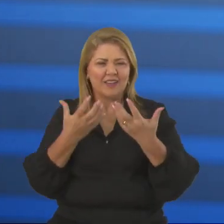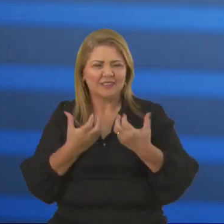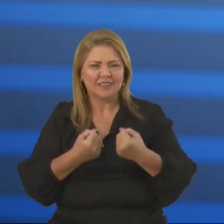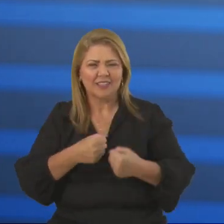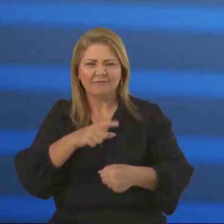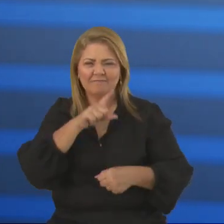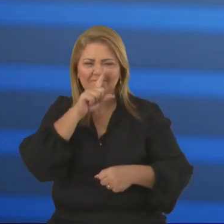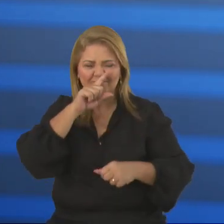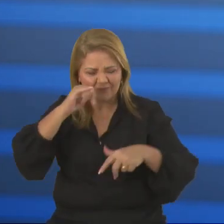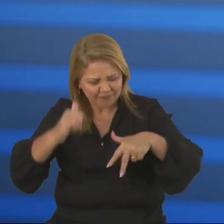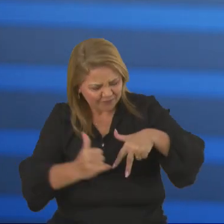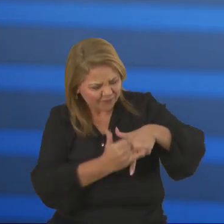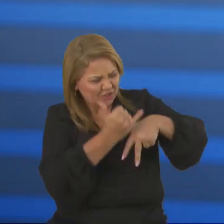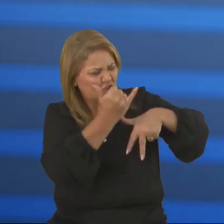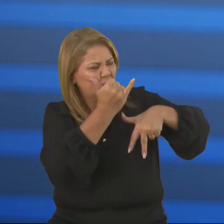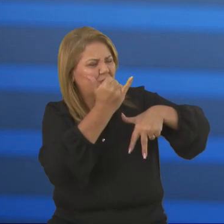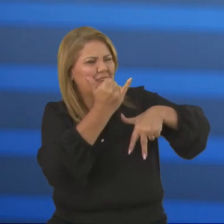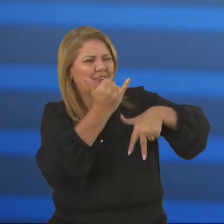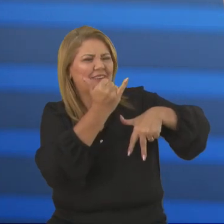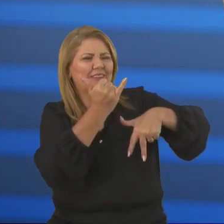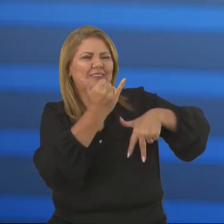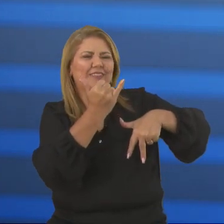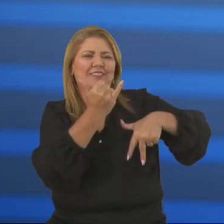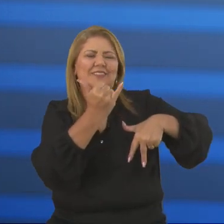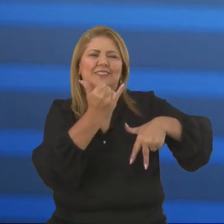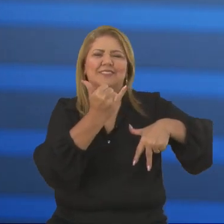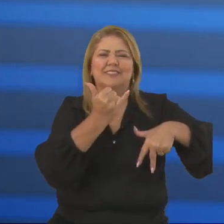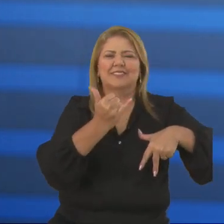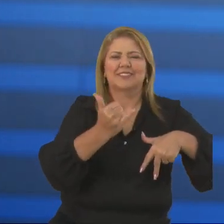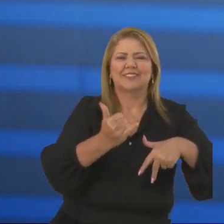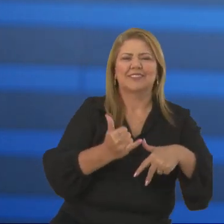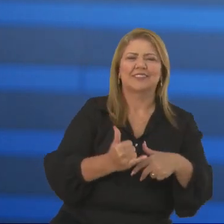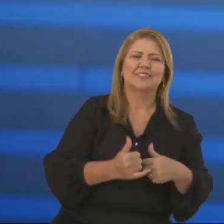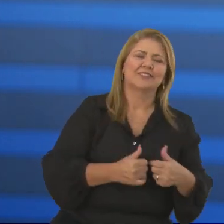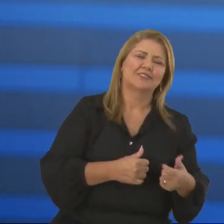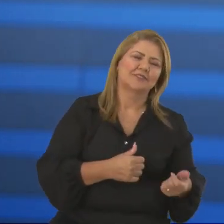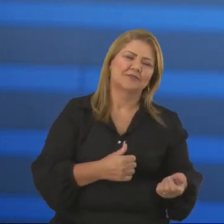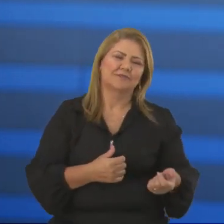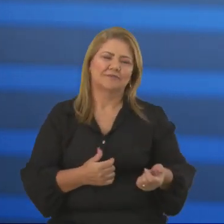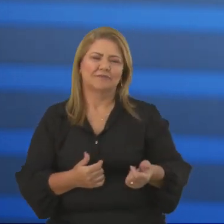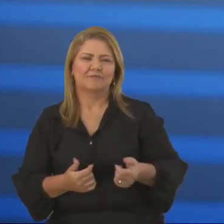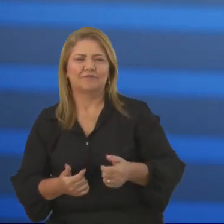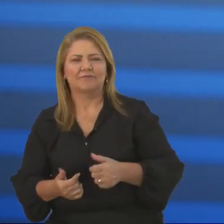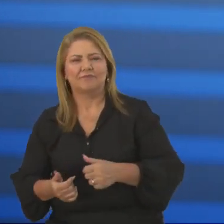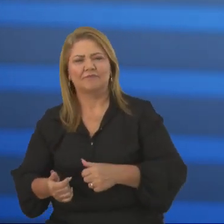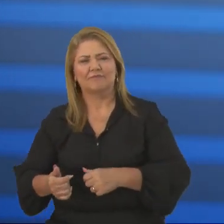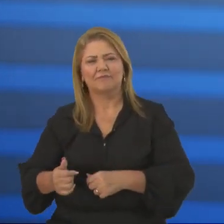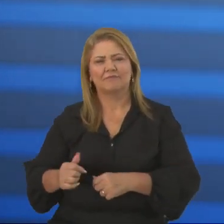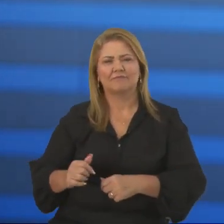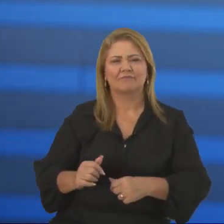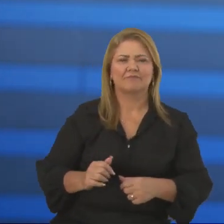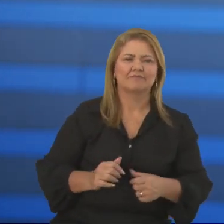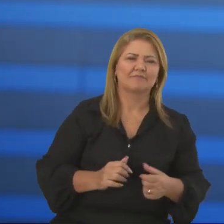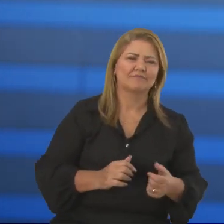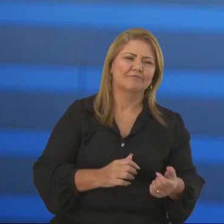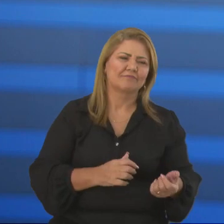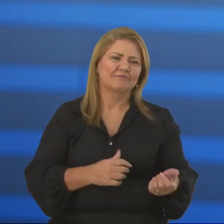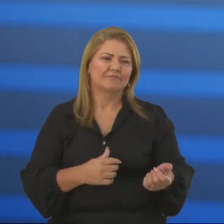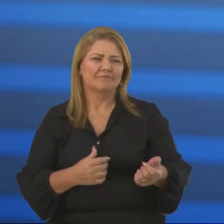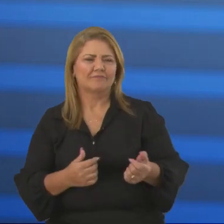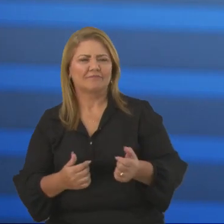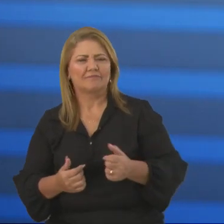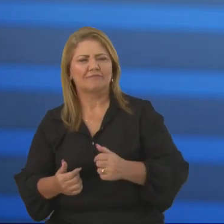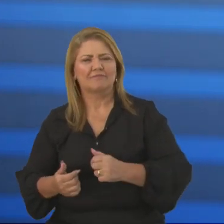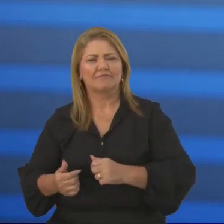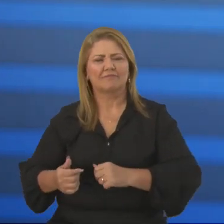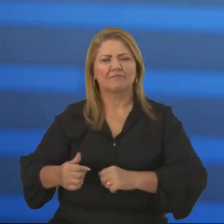vítima. Prefiro queimar uma patraça, de